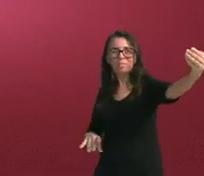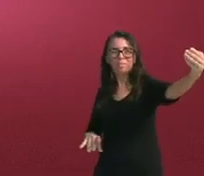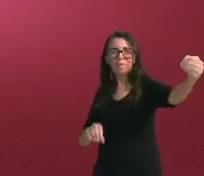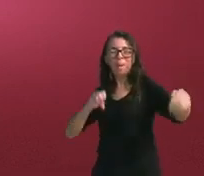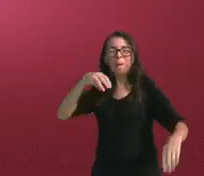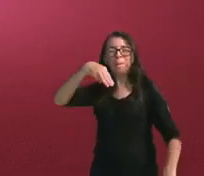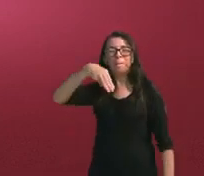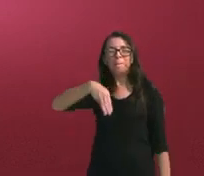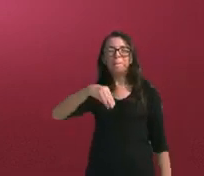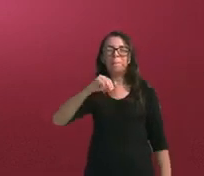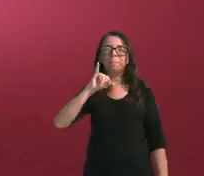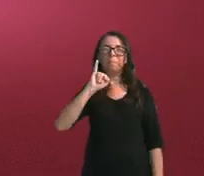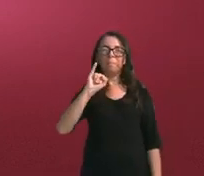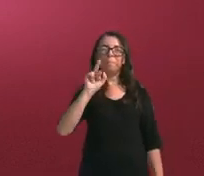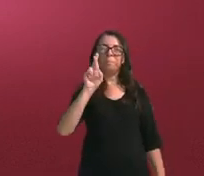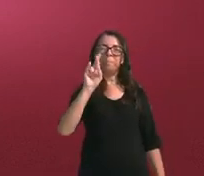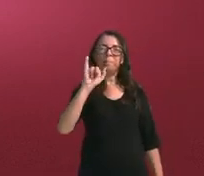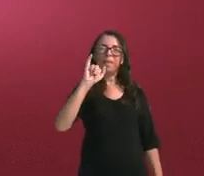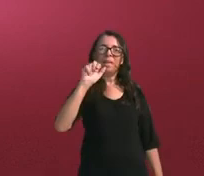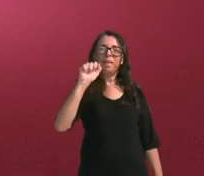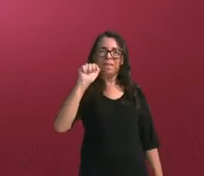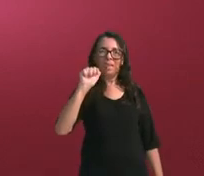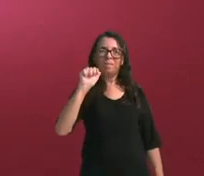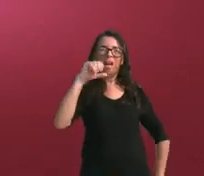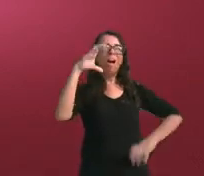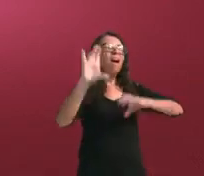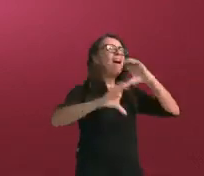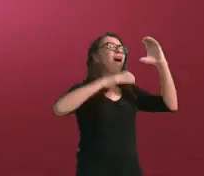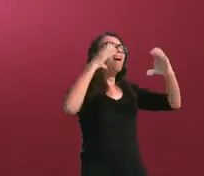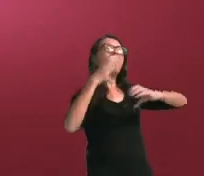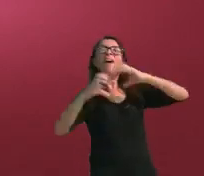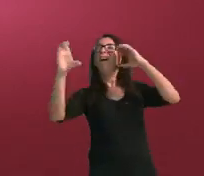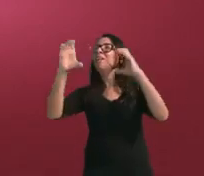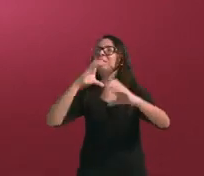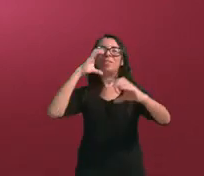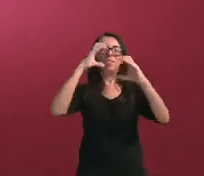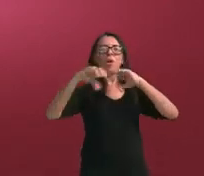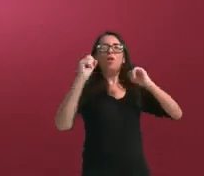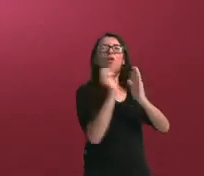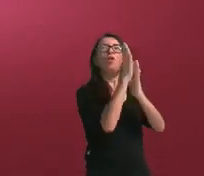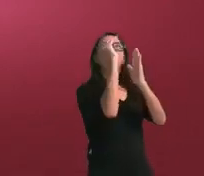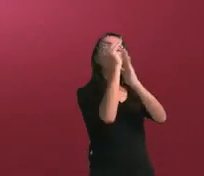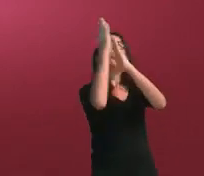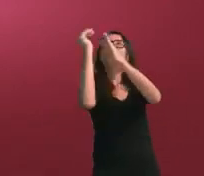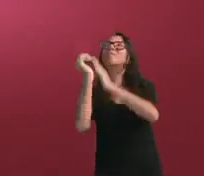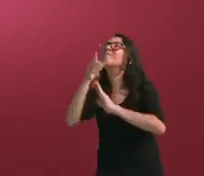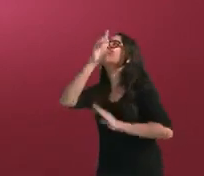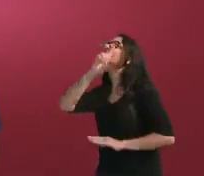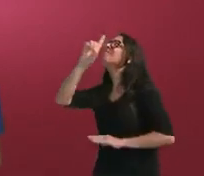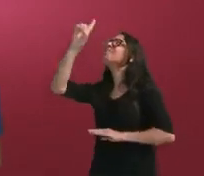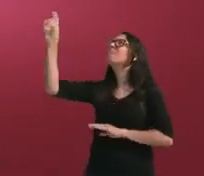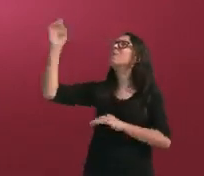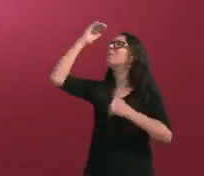a nova compreensão que eles tinham de Deus. Então,